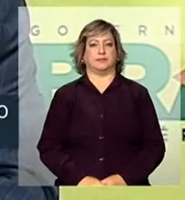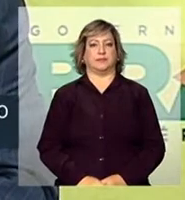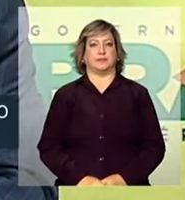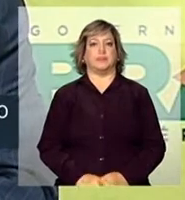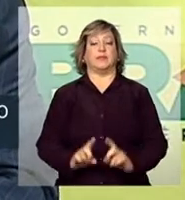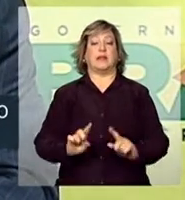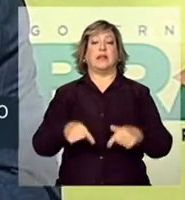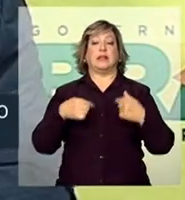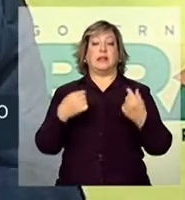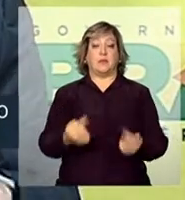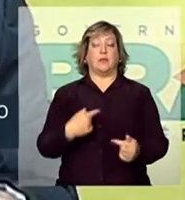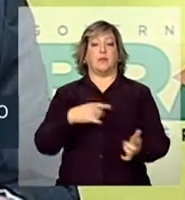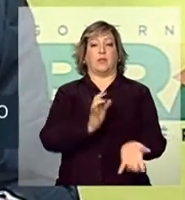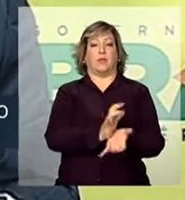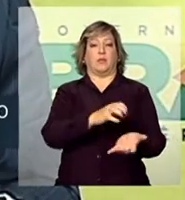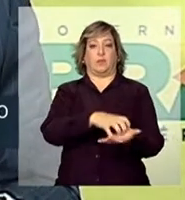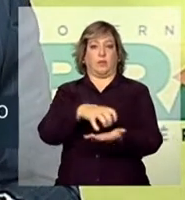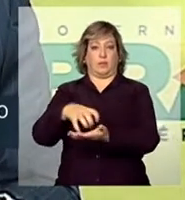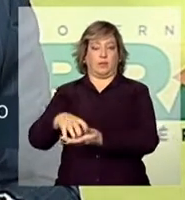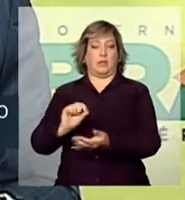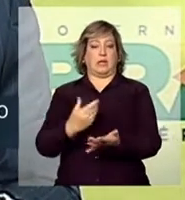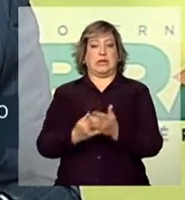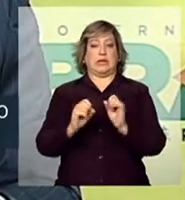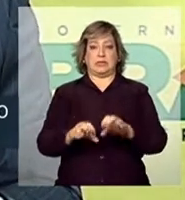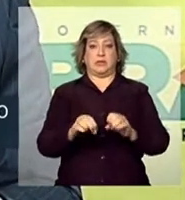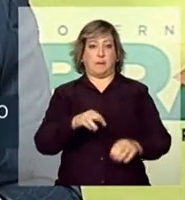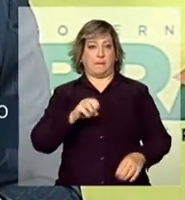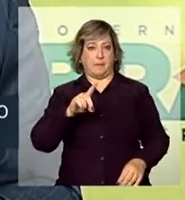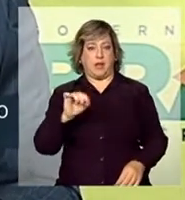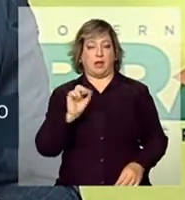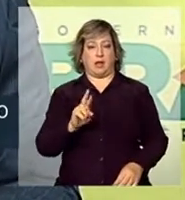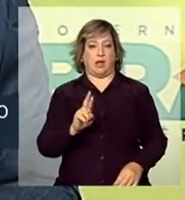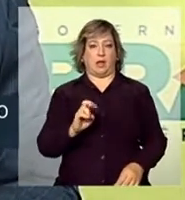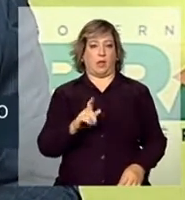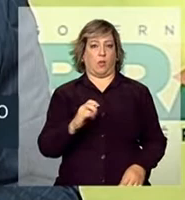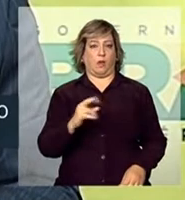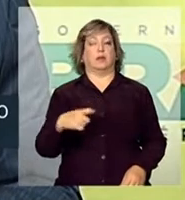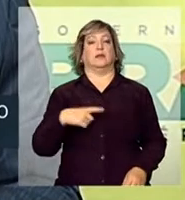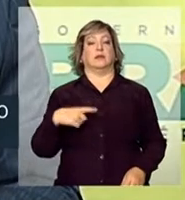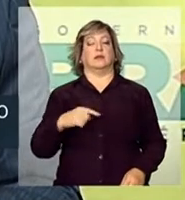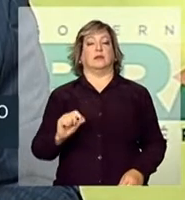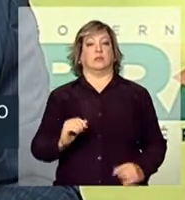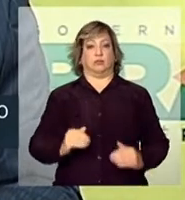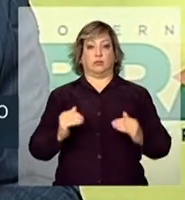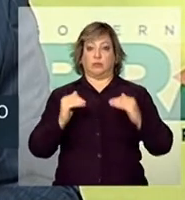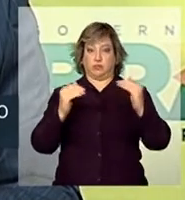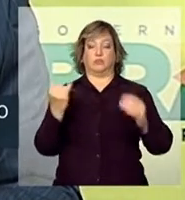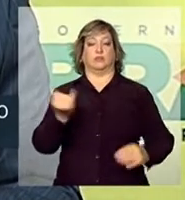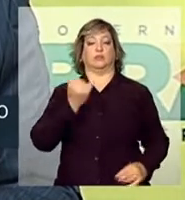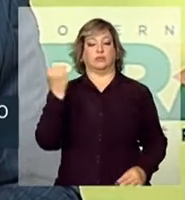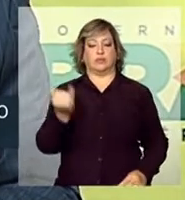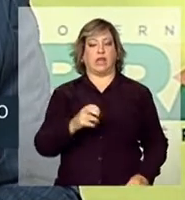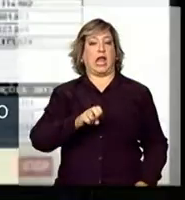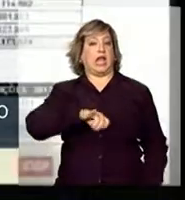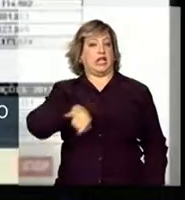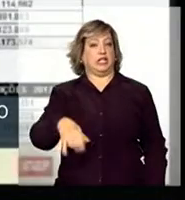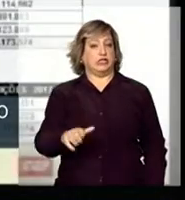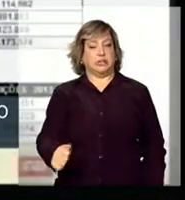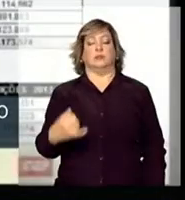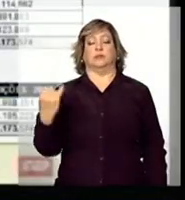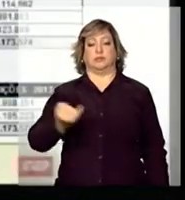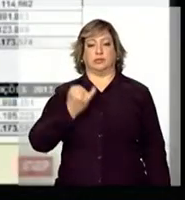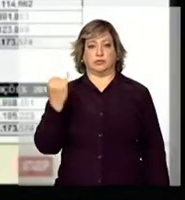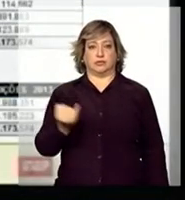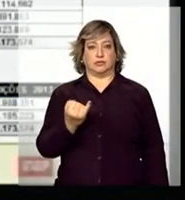Tá bom depois tu modalidade ensino médio regular o crescimento foi importante e já foi importante